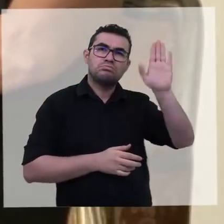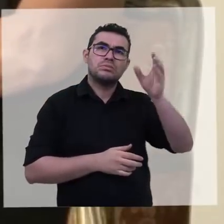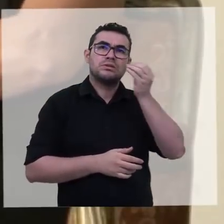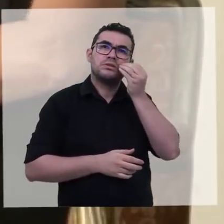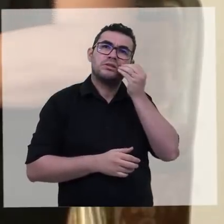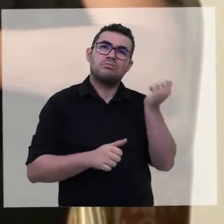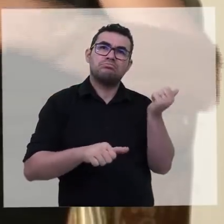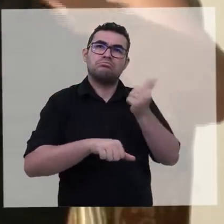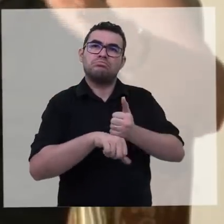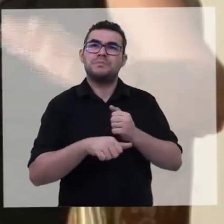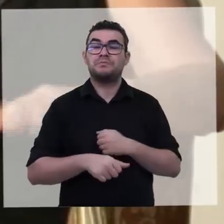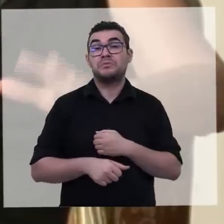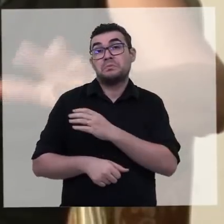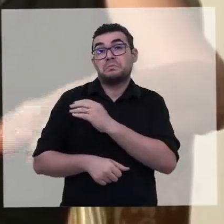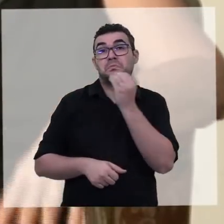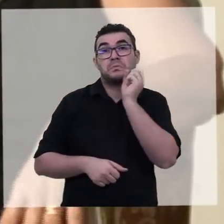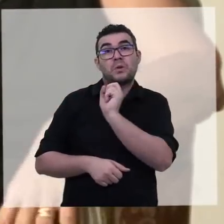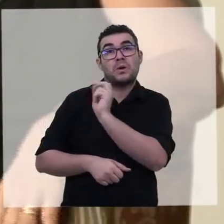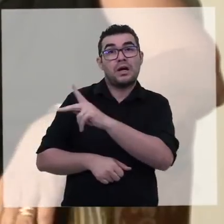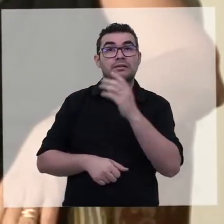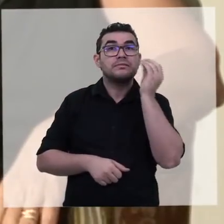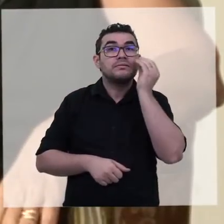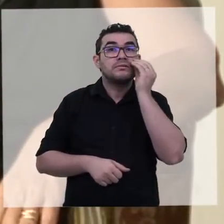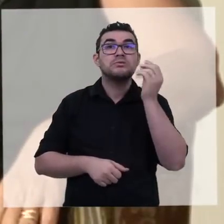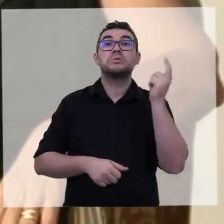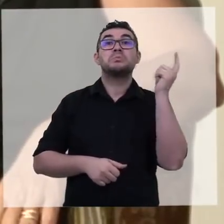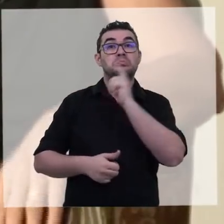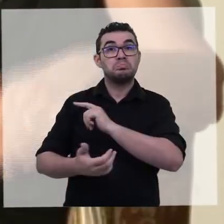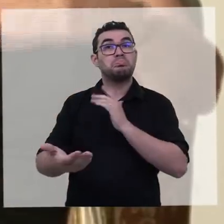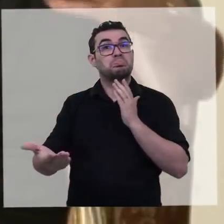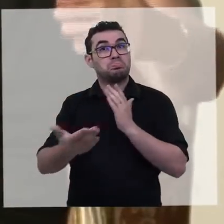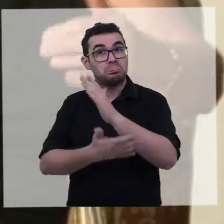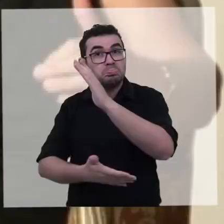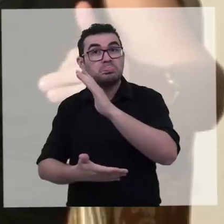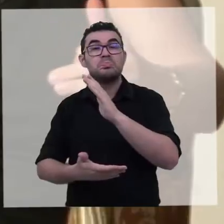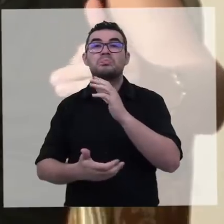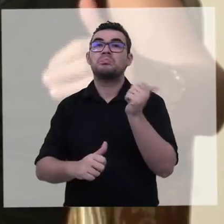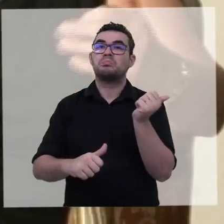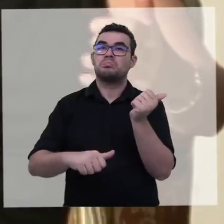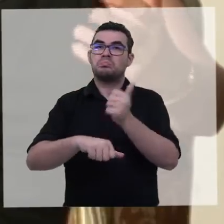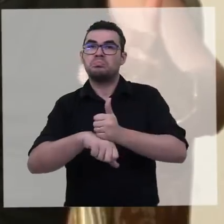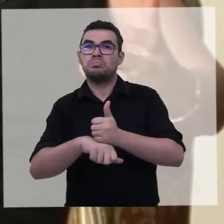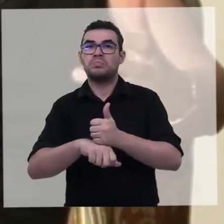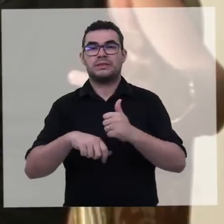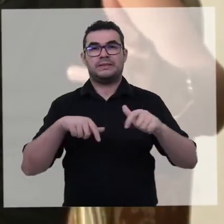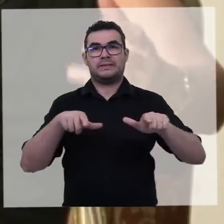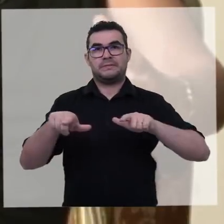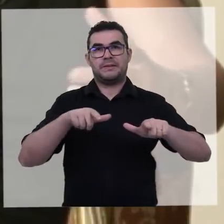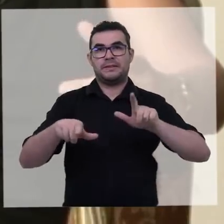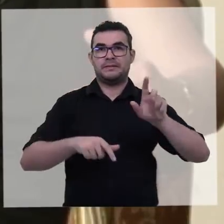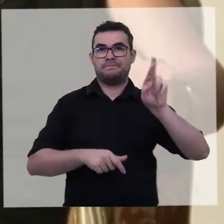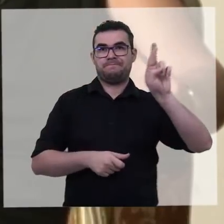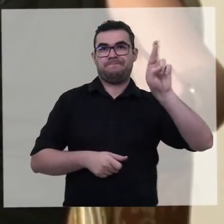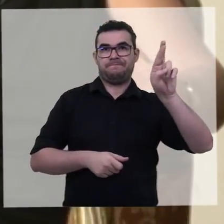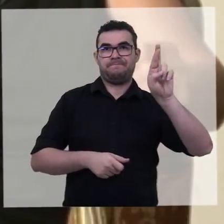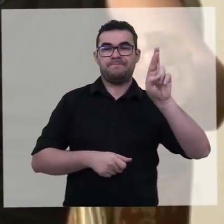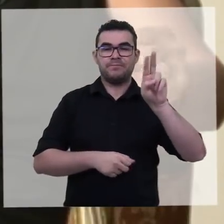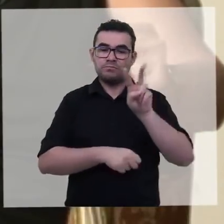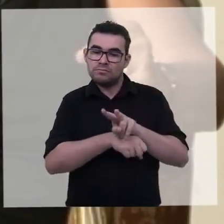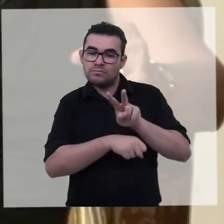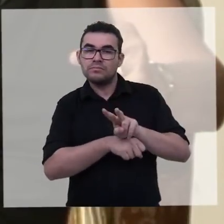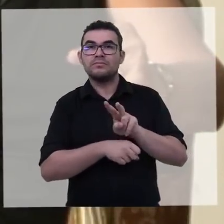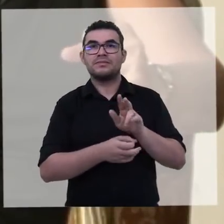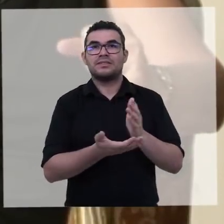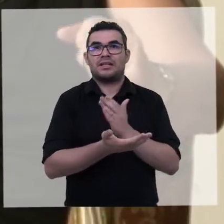foi escolhido. Muito bem. Aí fui. Aí comecei a trabalhar. Aí o que eu percebi, o que era